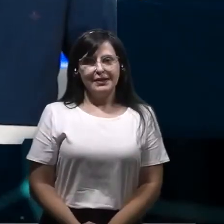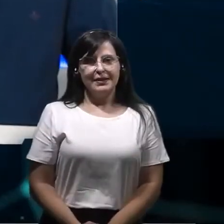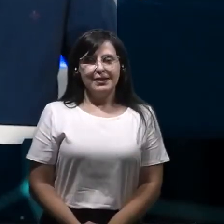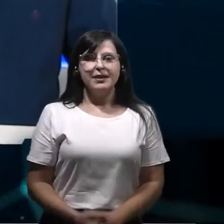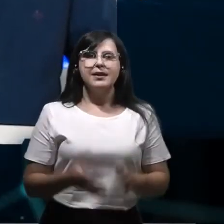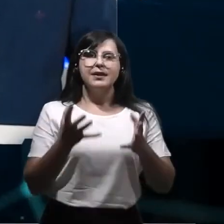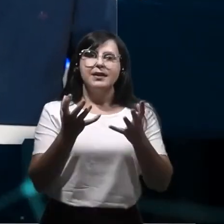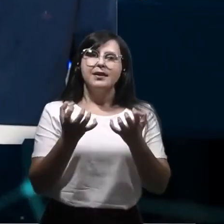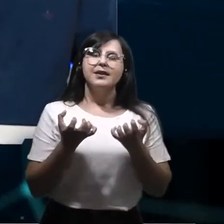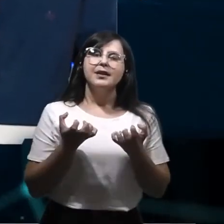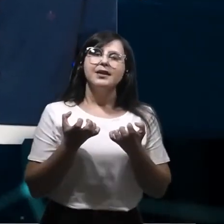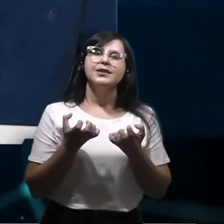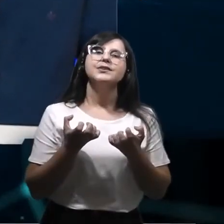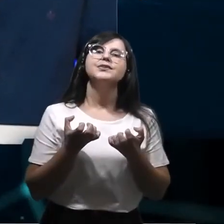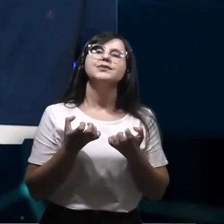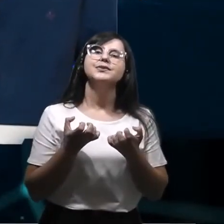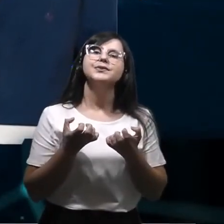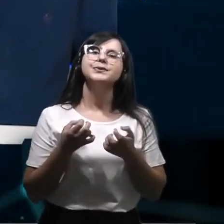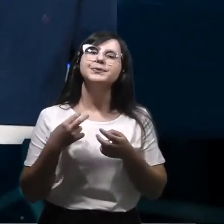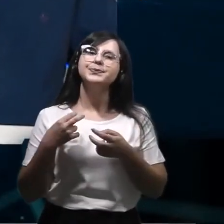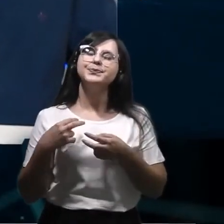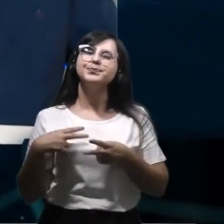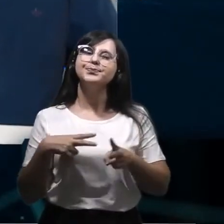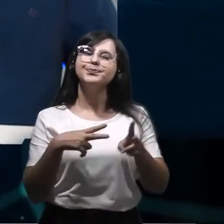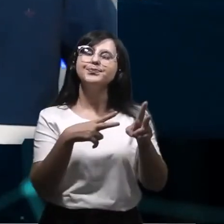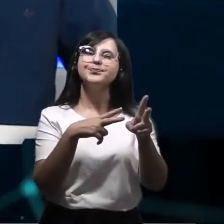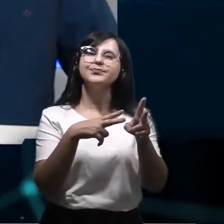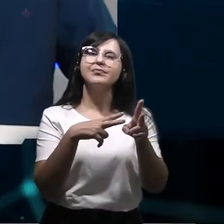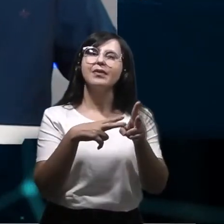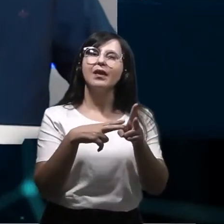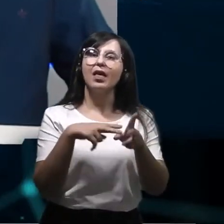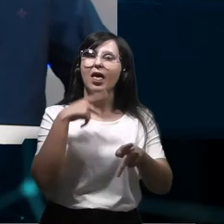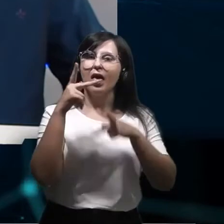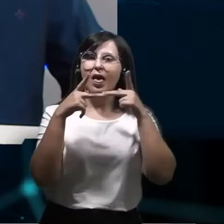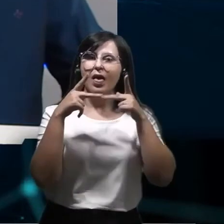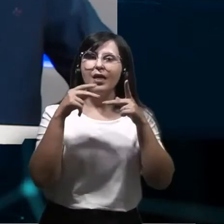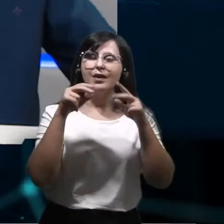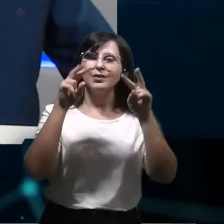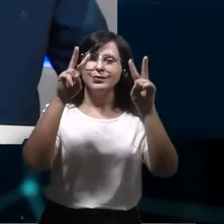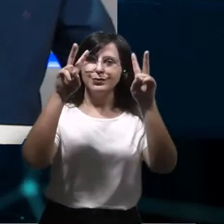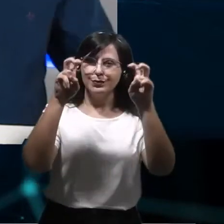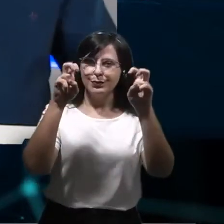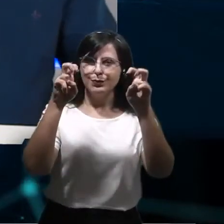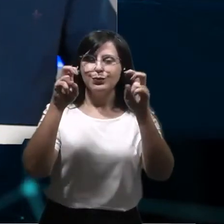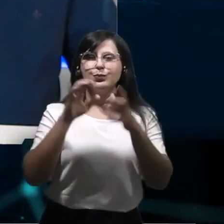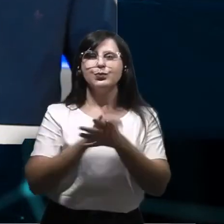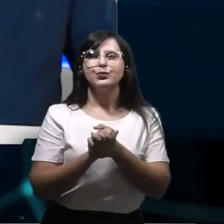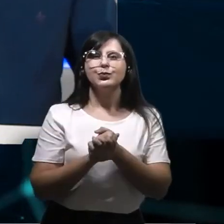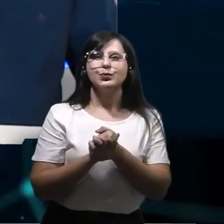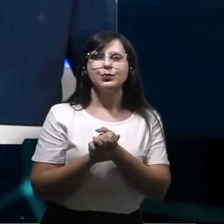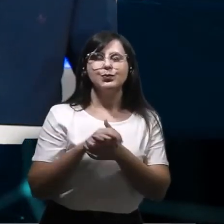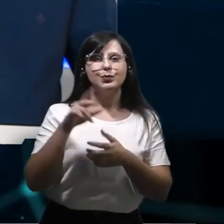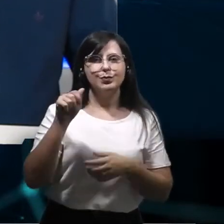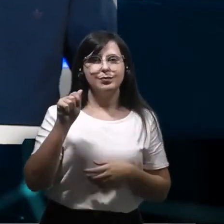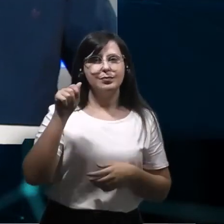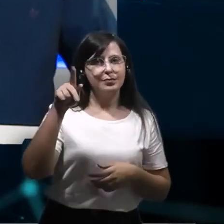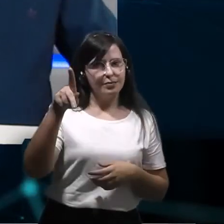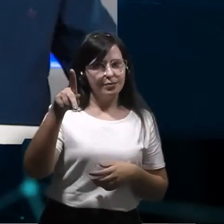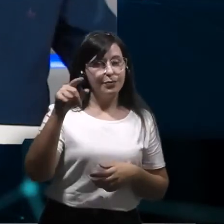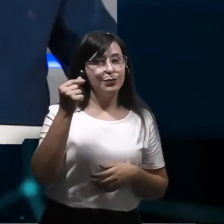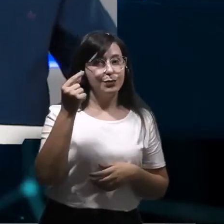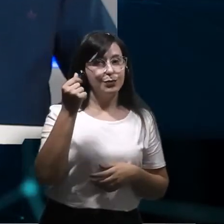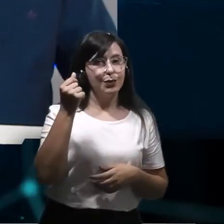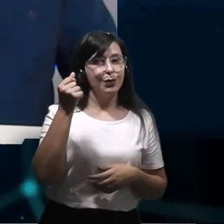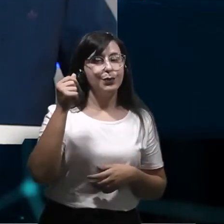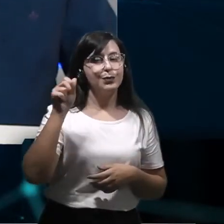queria continuar falando do empréstimo e perguntar ao candidato Roberto Asfora, já que ele passou... ele já foi gestor da prefeitura, já